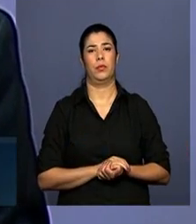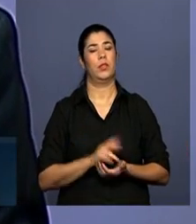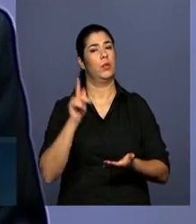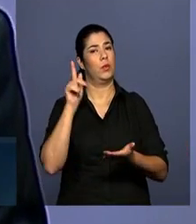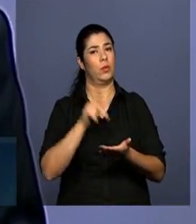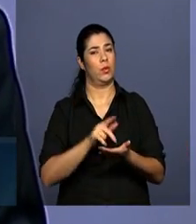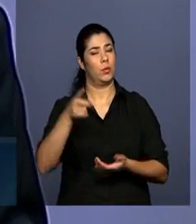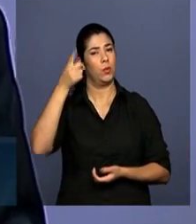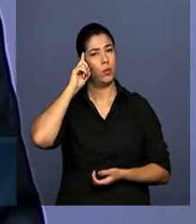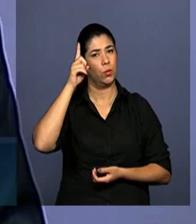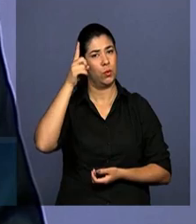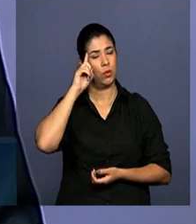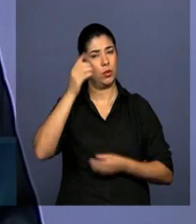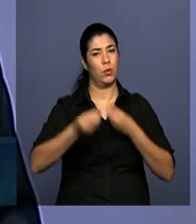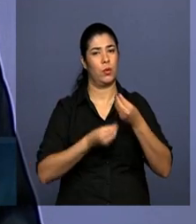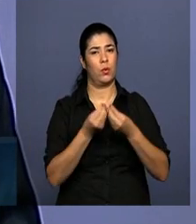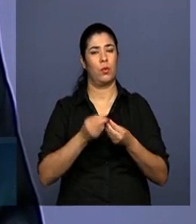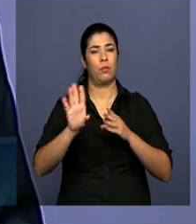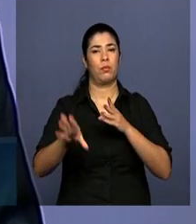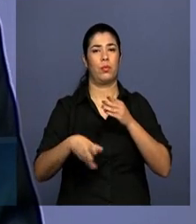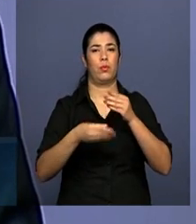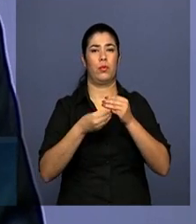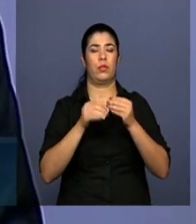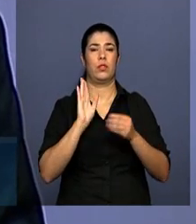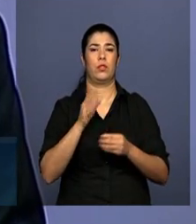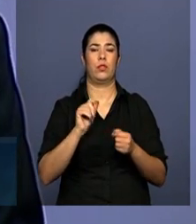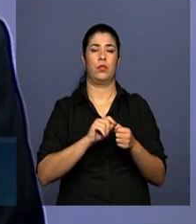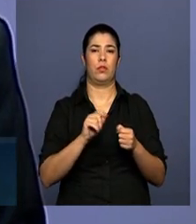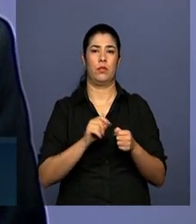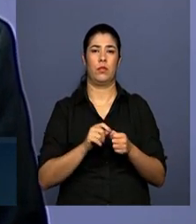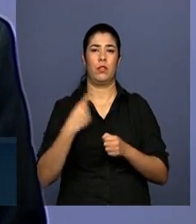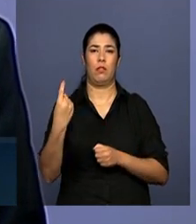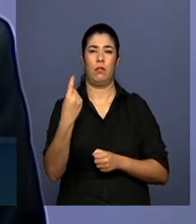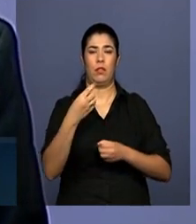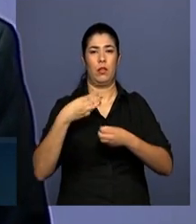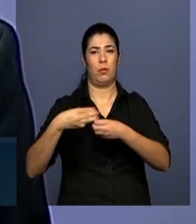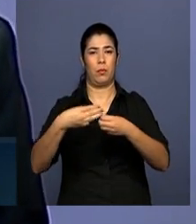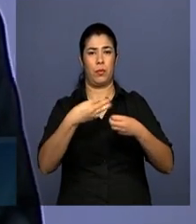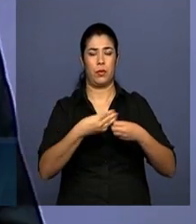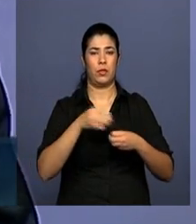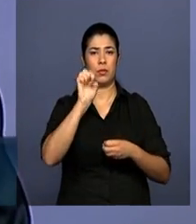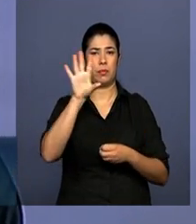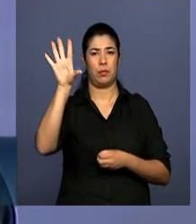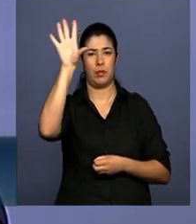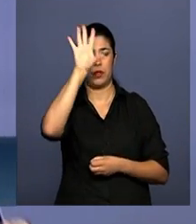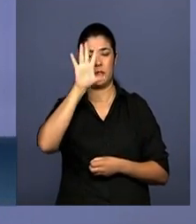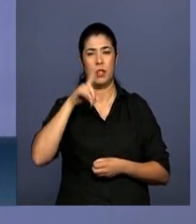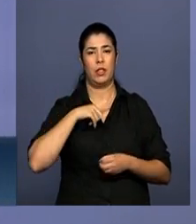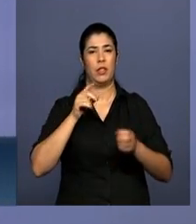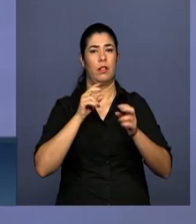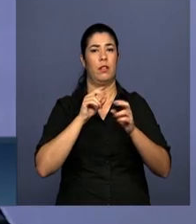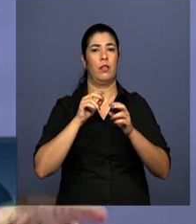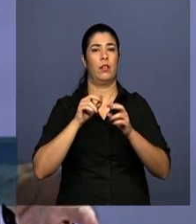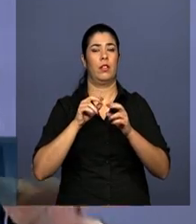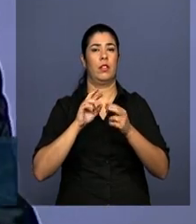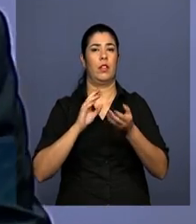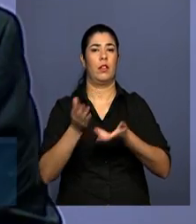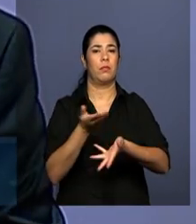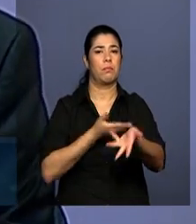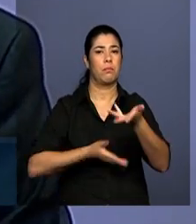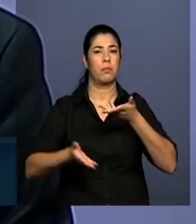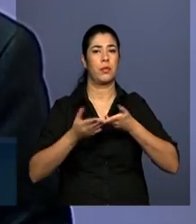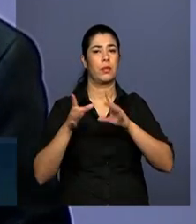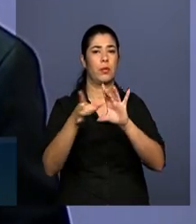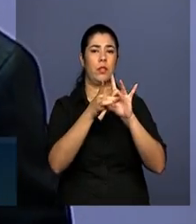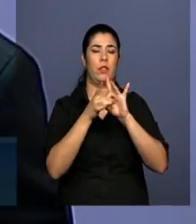concreta no dia a dia, através da implementação que é feita por municípios e por estados, seja nas suas redes de atenção à